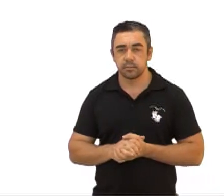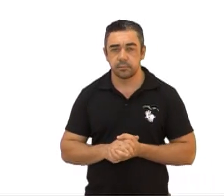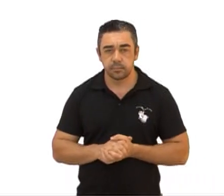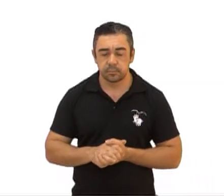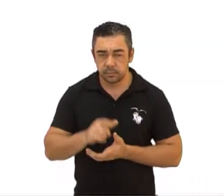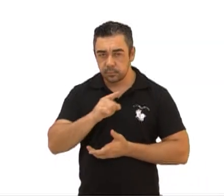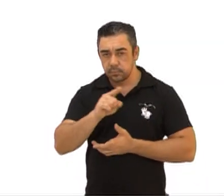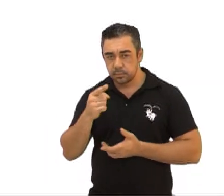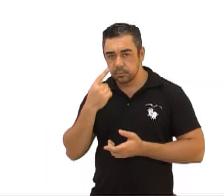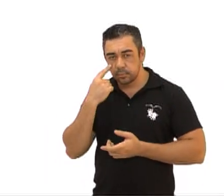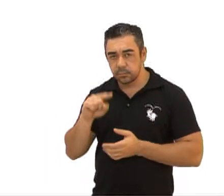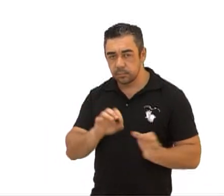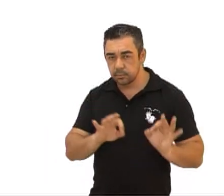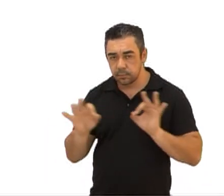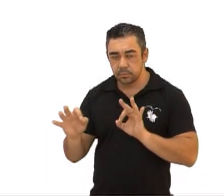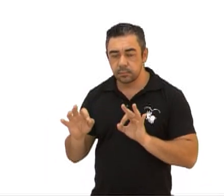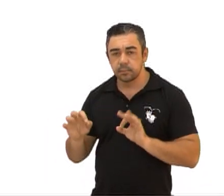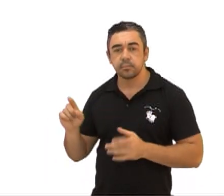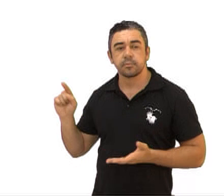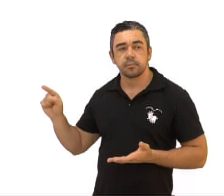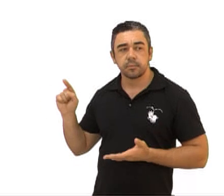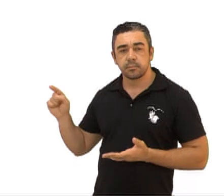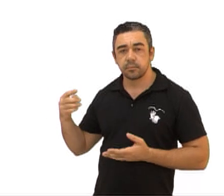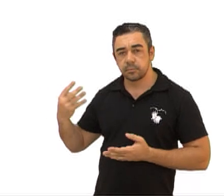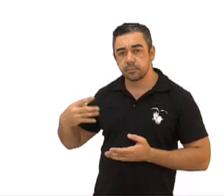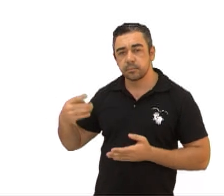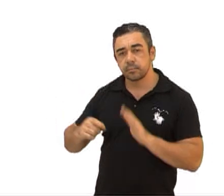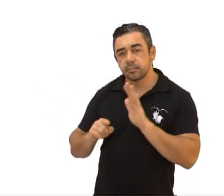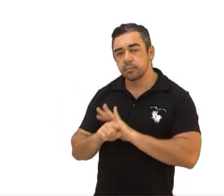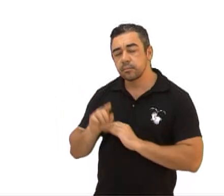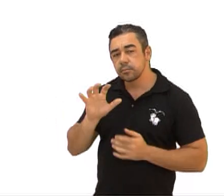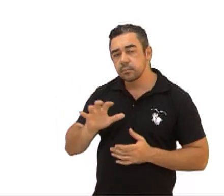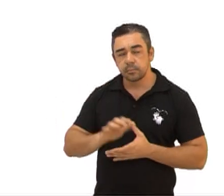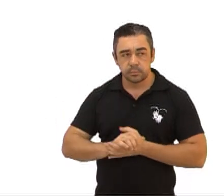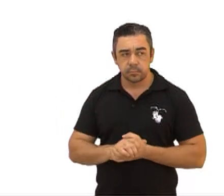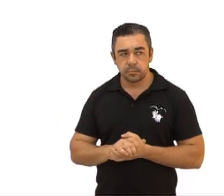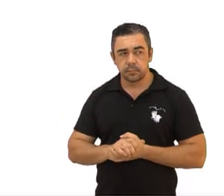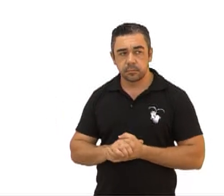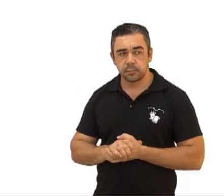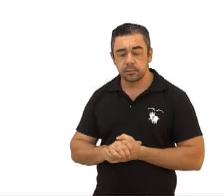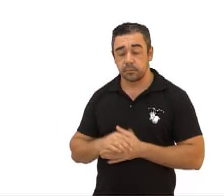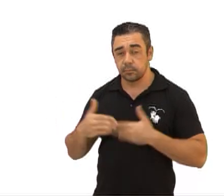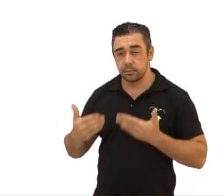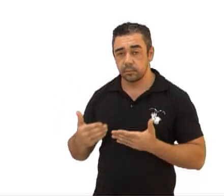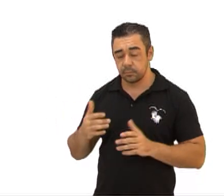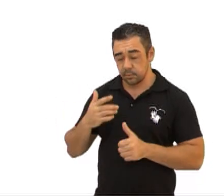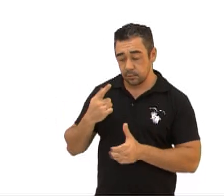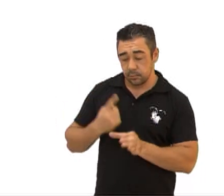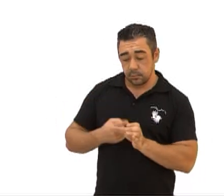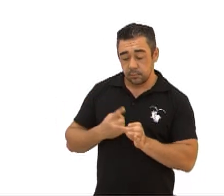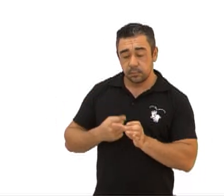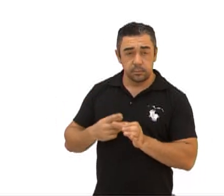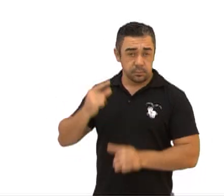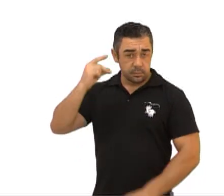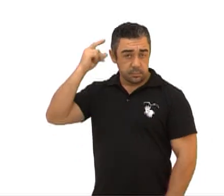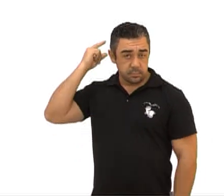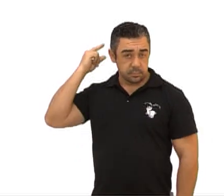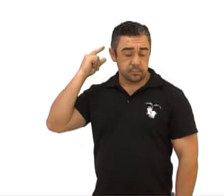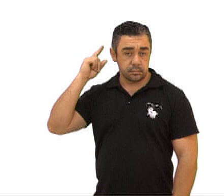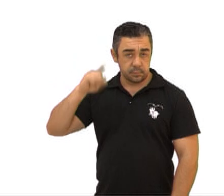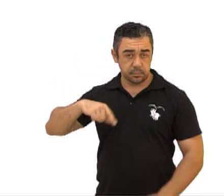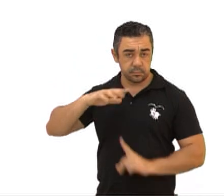está nos acompanhando aí, nós temos mais um quiz, o 4º quiz, e a pergunta é a seguinte: considerada a cidade mais antiga do estado do